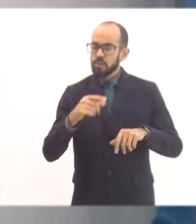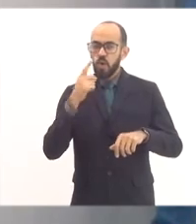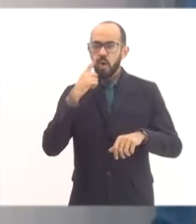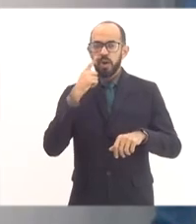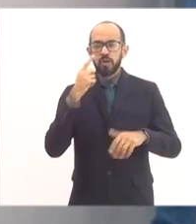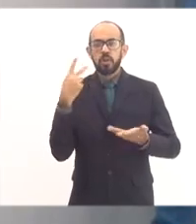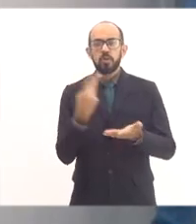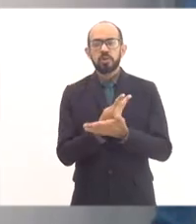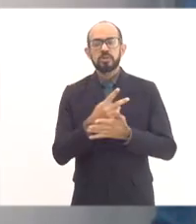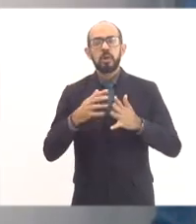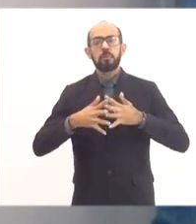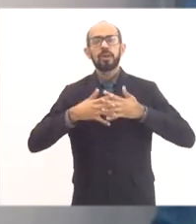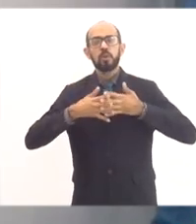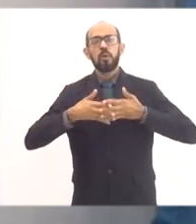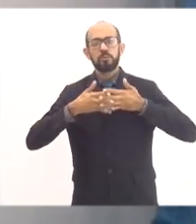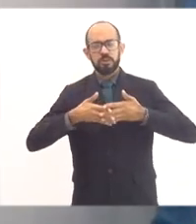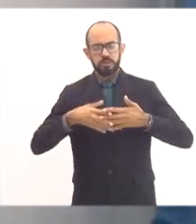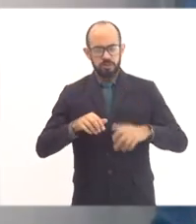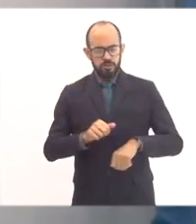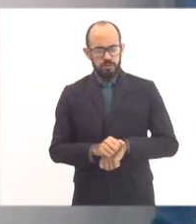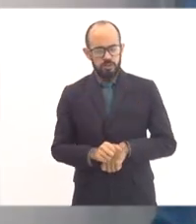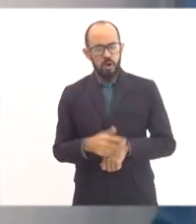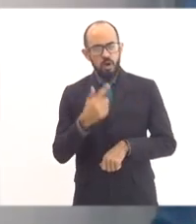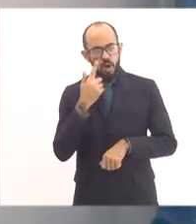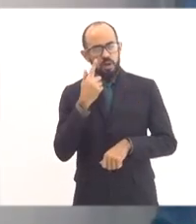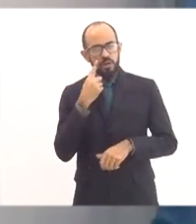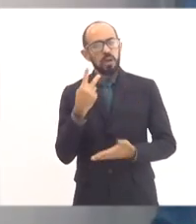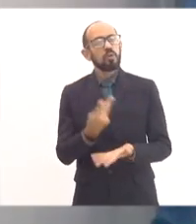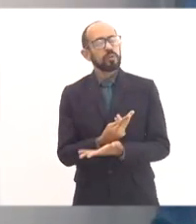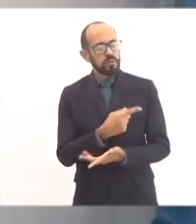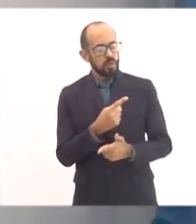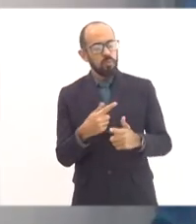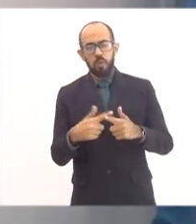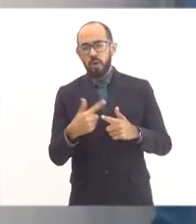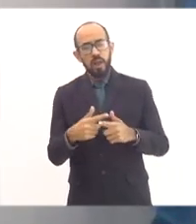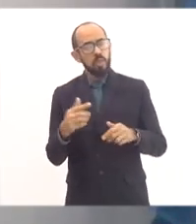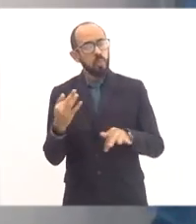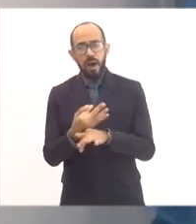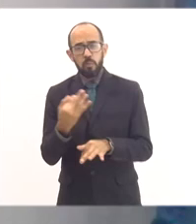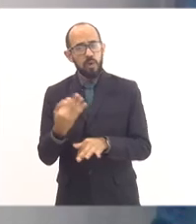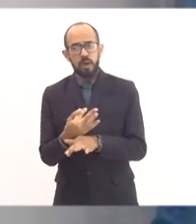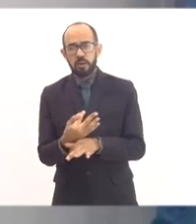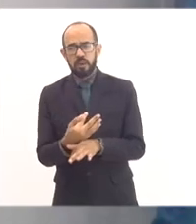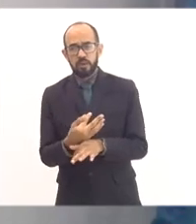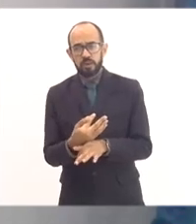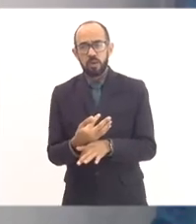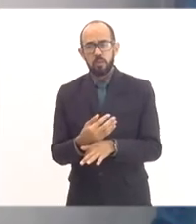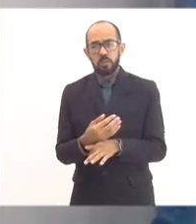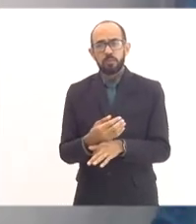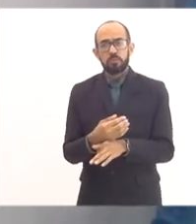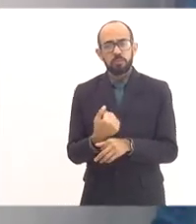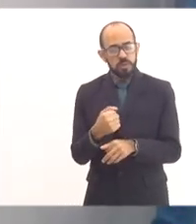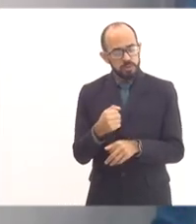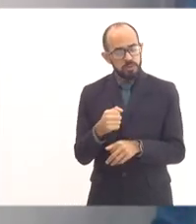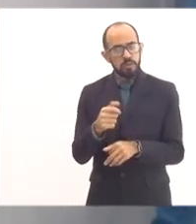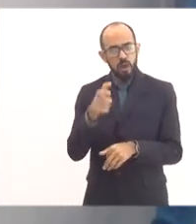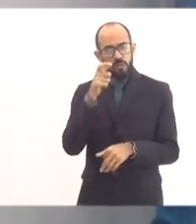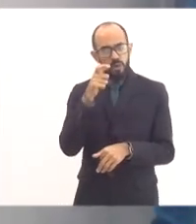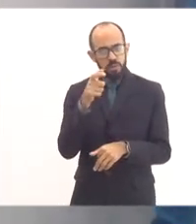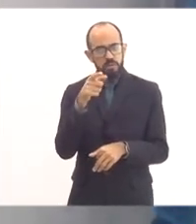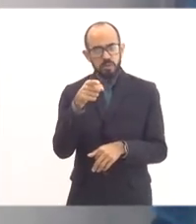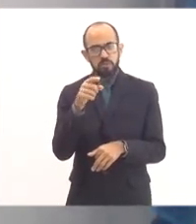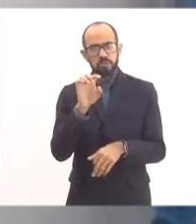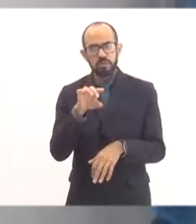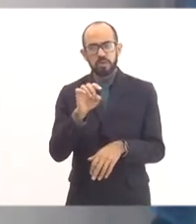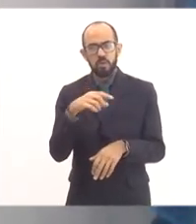lá em Petrópolis. Olha o sufoco que é, porque não dá conta. Então eu queria que desse essa prioridade, deputado. Nós estamos aqui